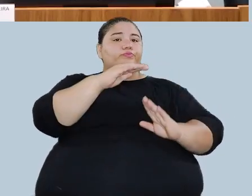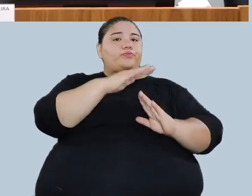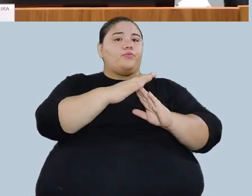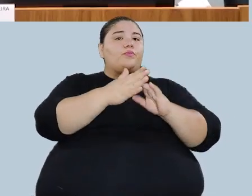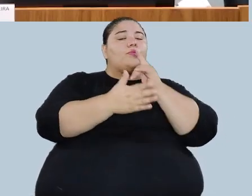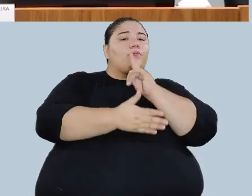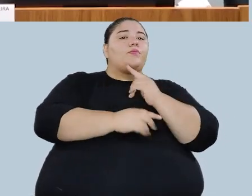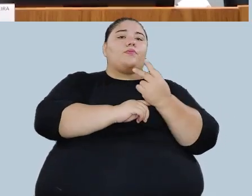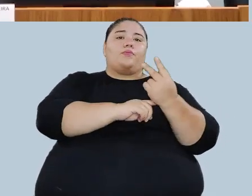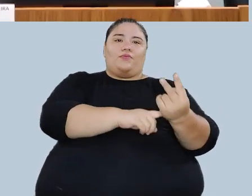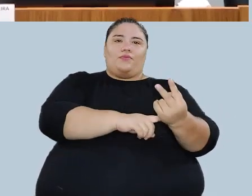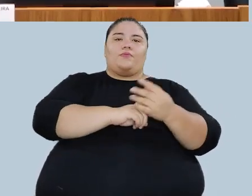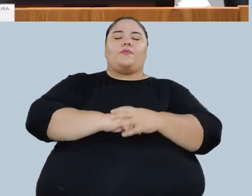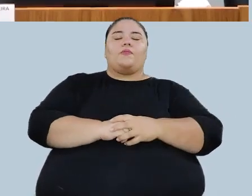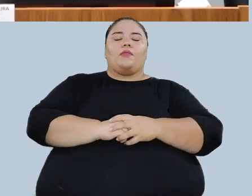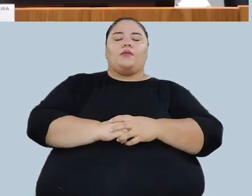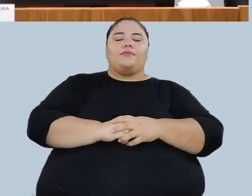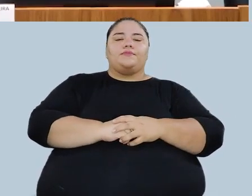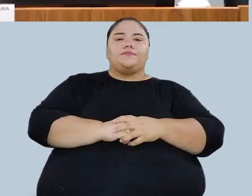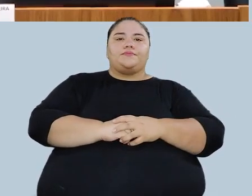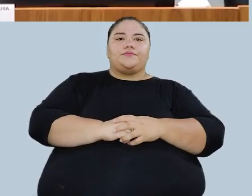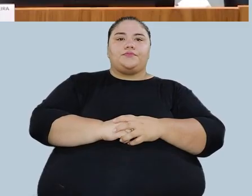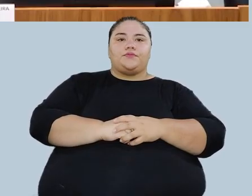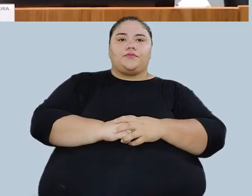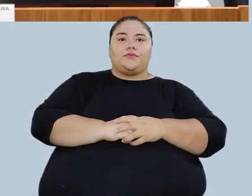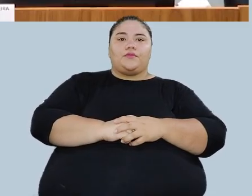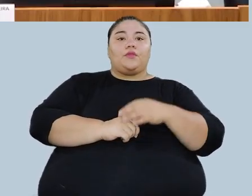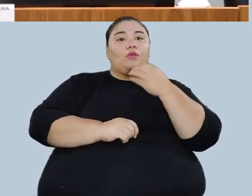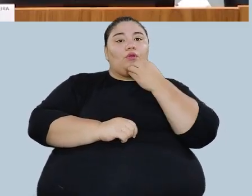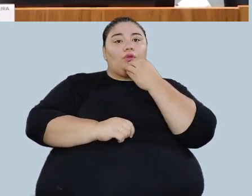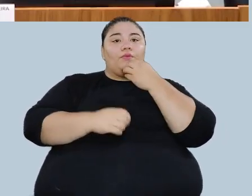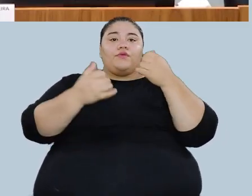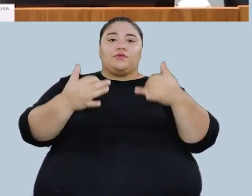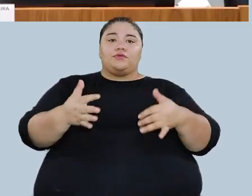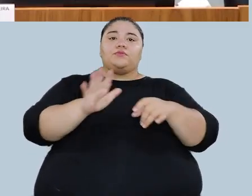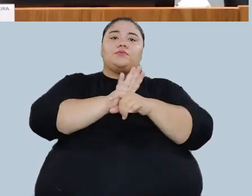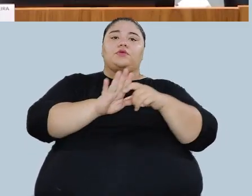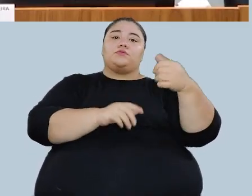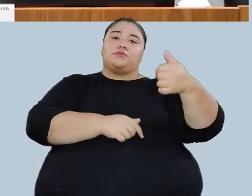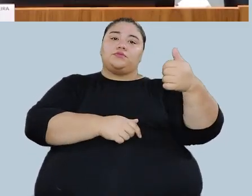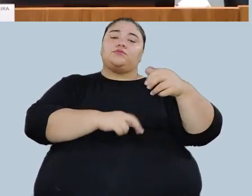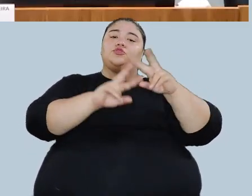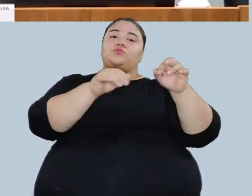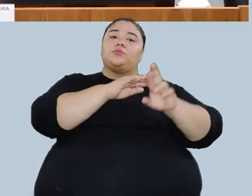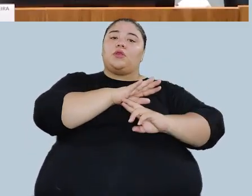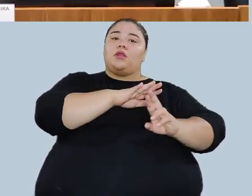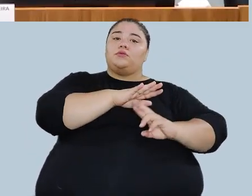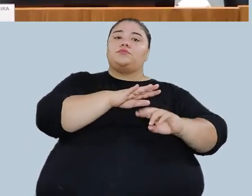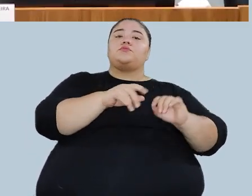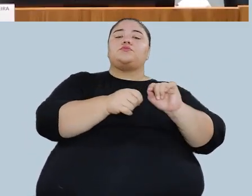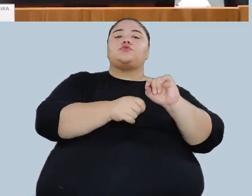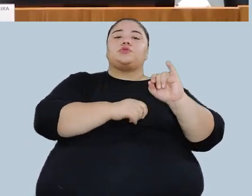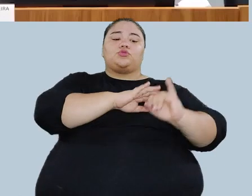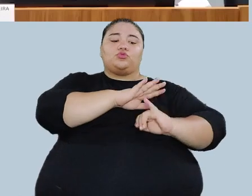essa tributação. Então, é lógico que aqui, né, vai dizer justamente no parágrafo 1º, em relação às instituições financeiras